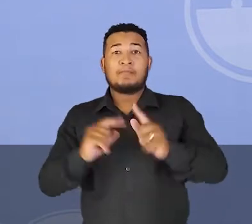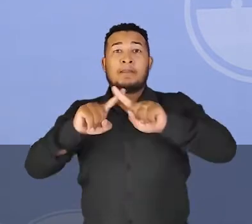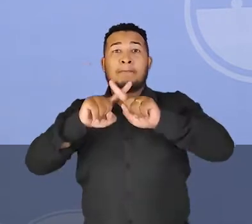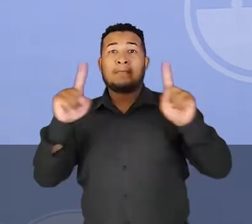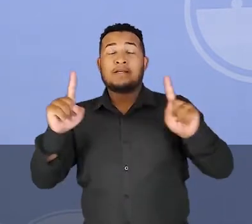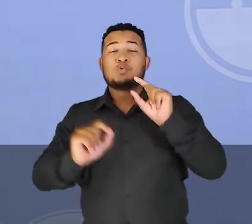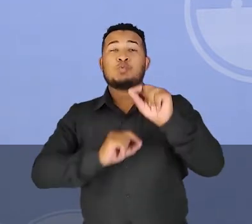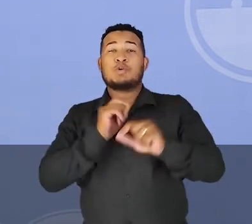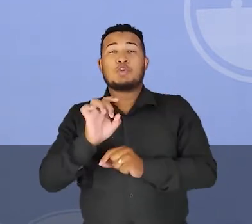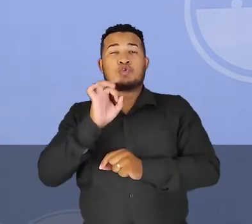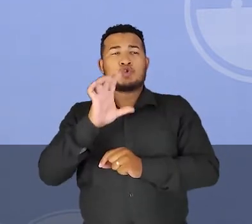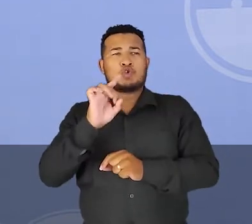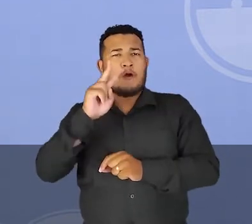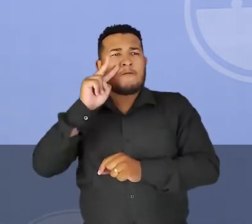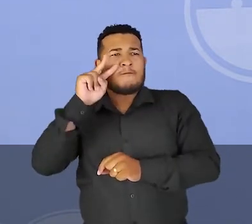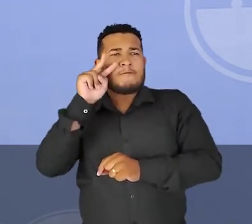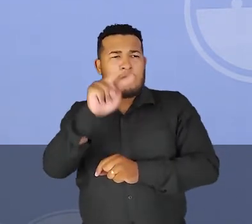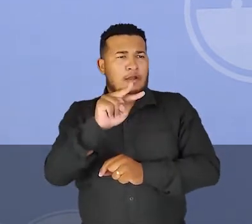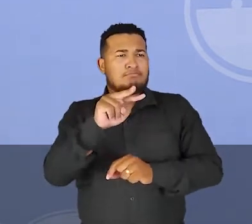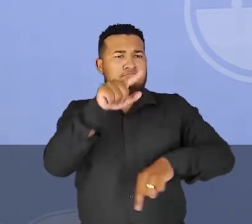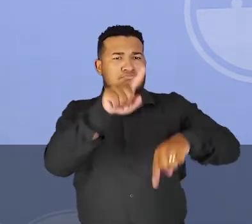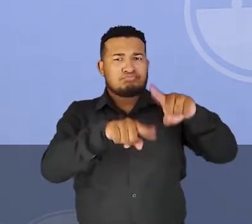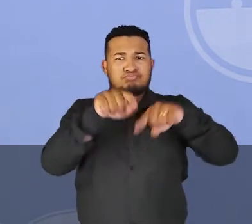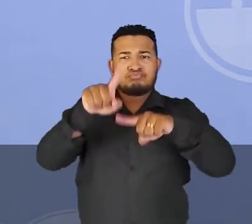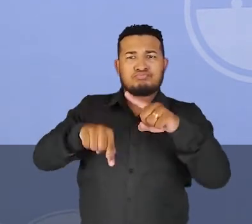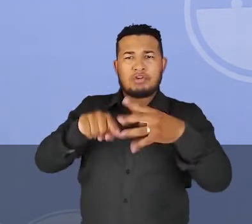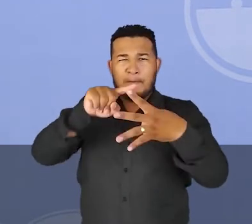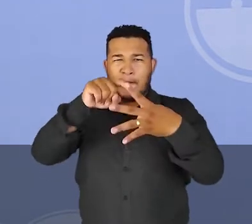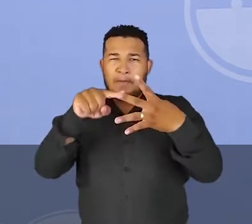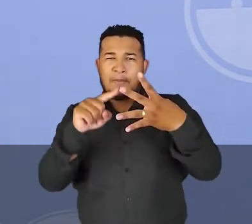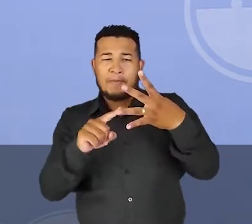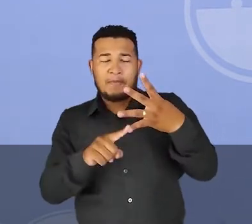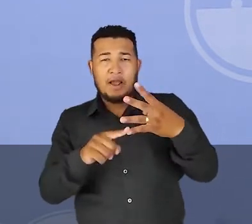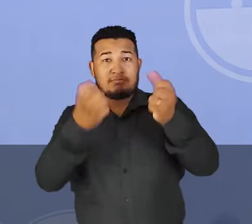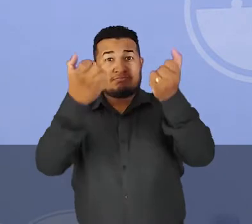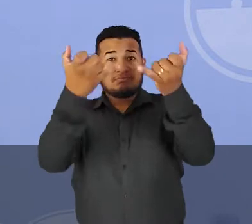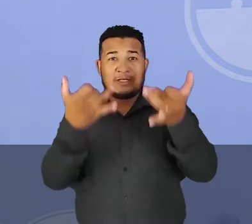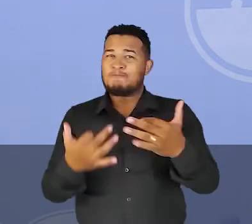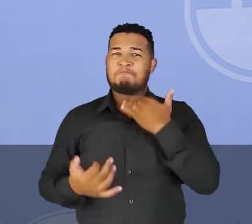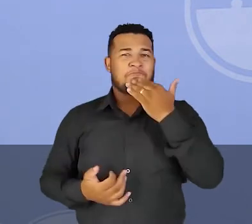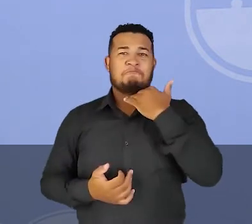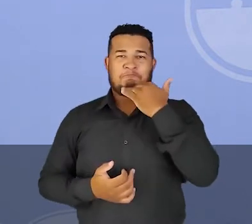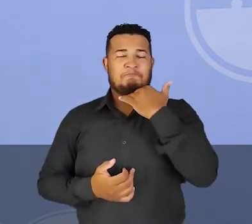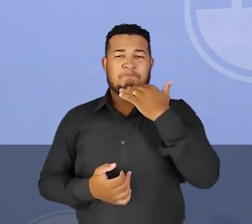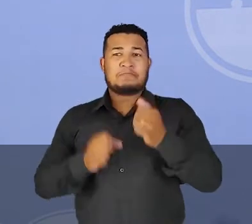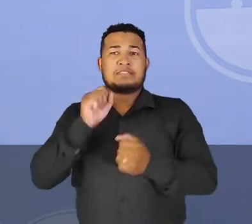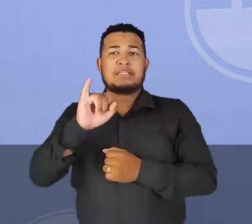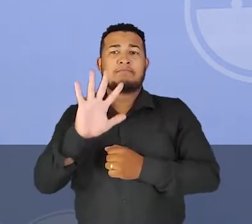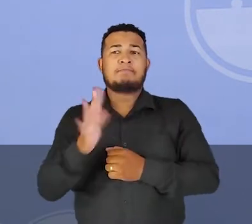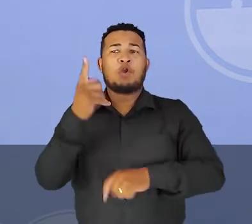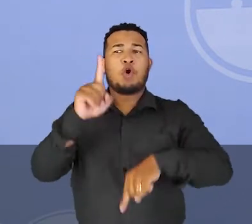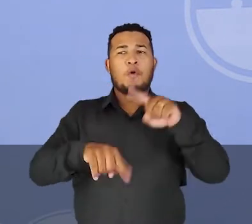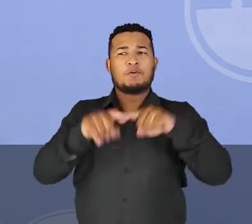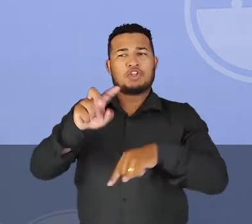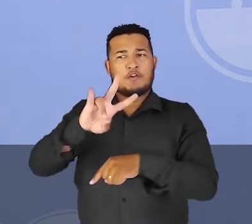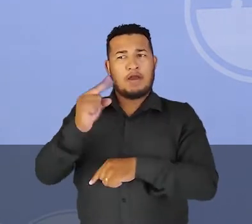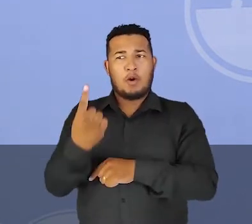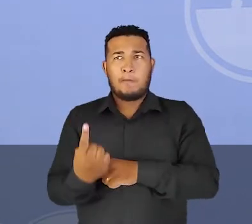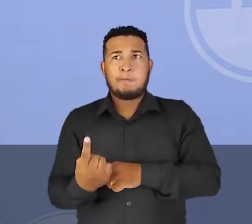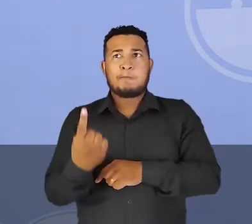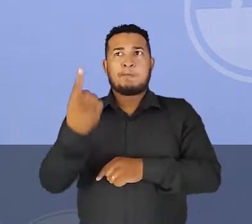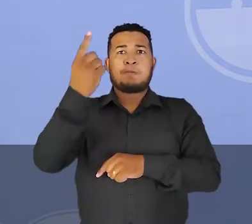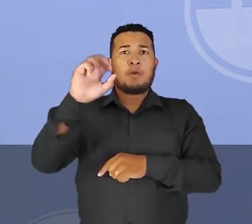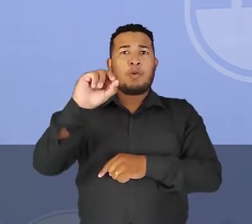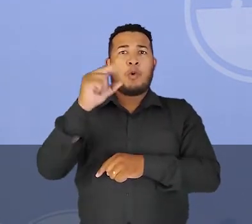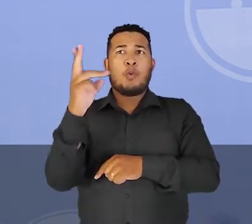somente olhando para os elementos, não teríamos como descrever se o objeto avaliado iria subir